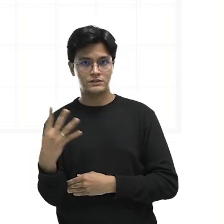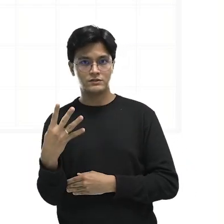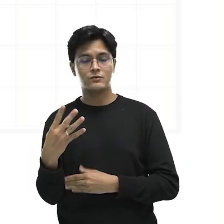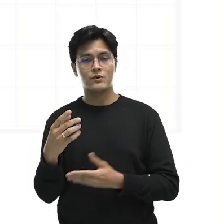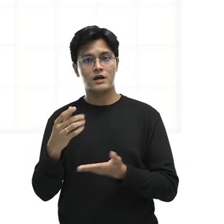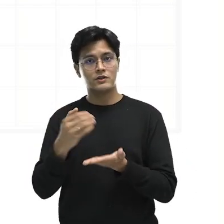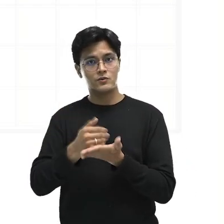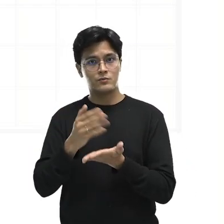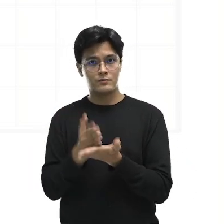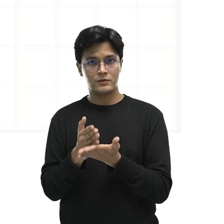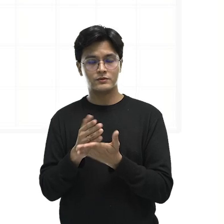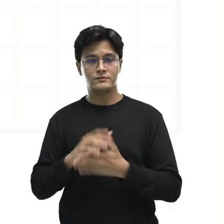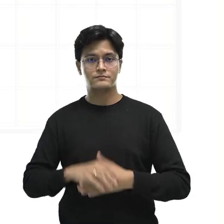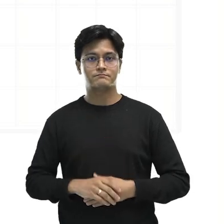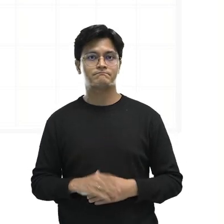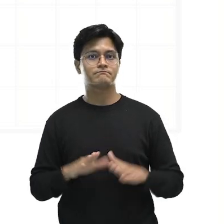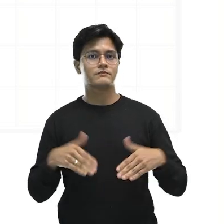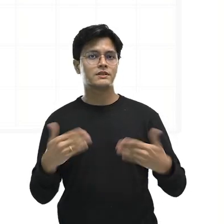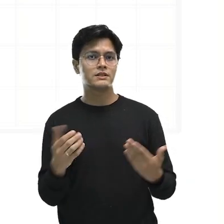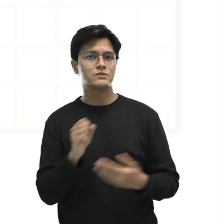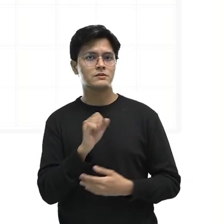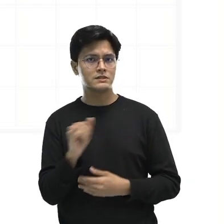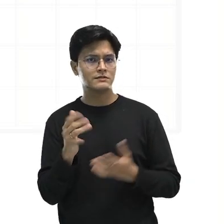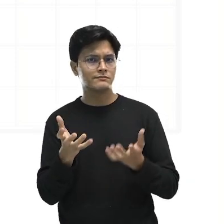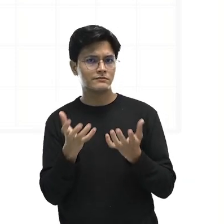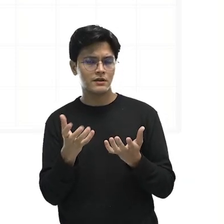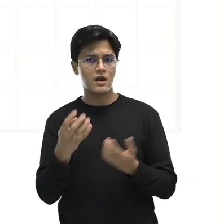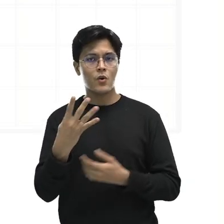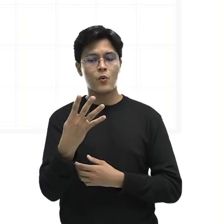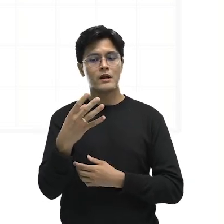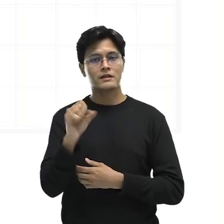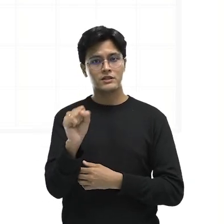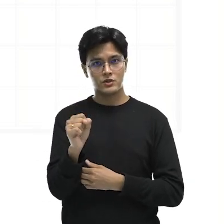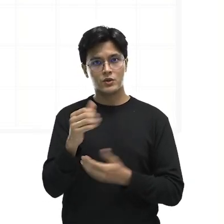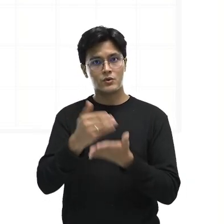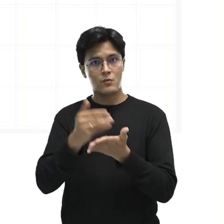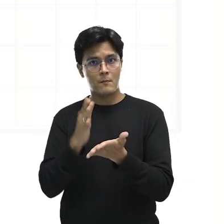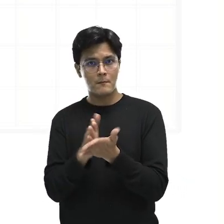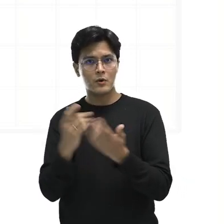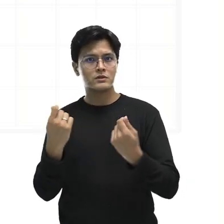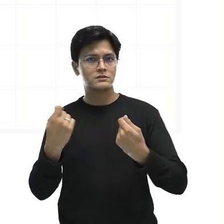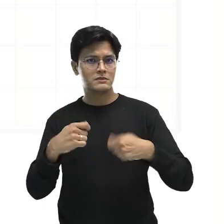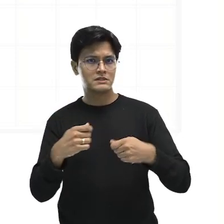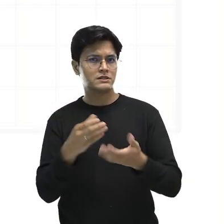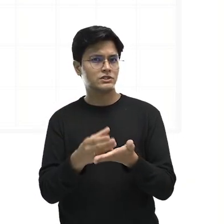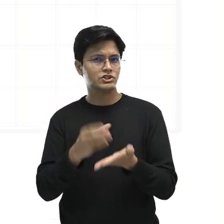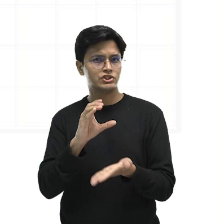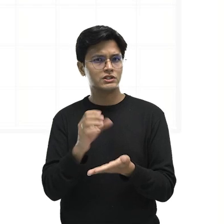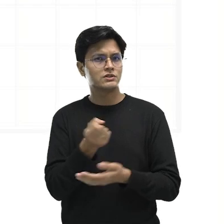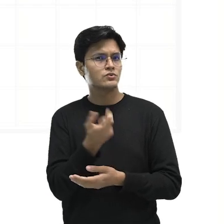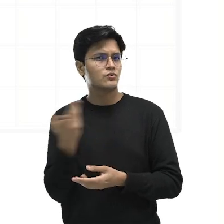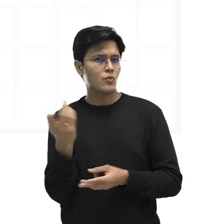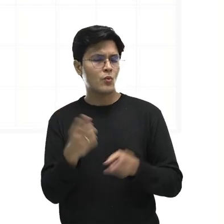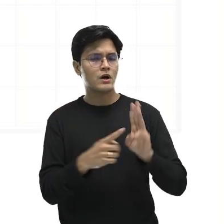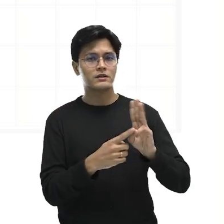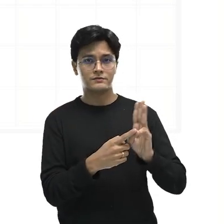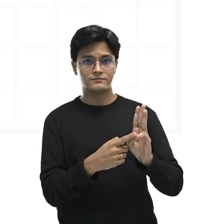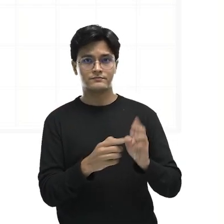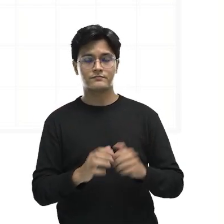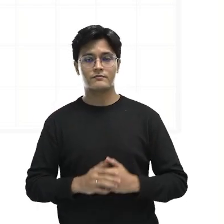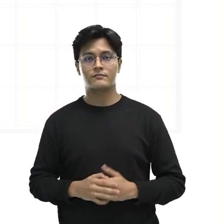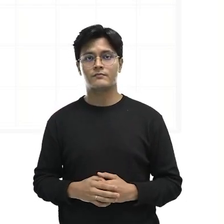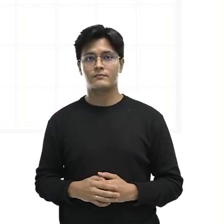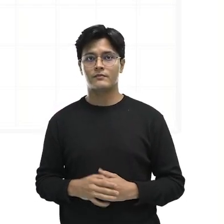são necessárias para fazer 48 cupcakes? Ora, somente usando o